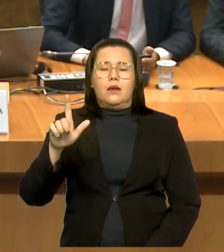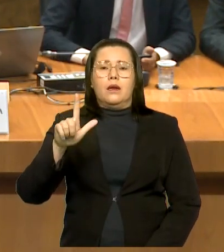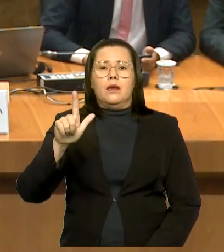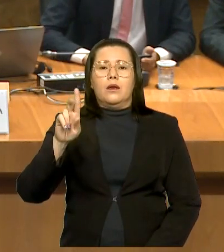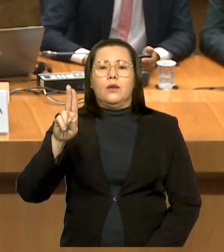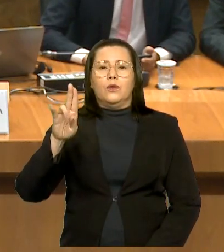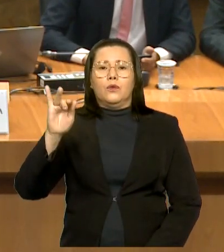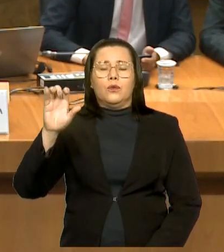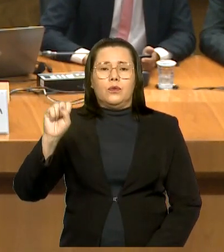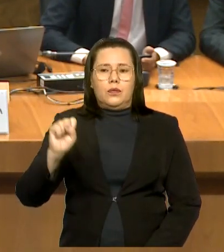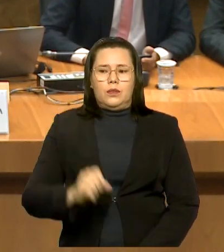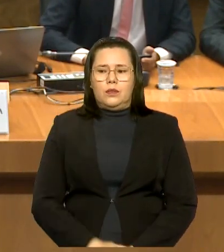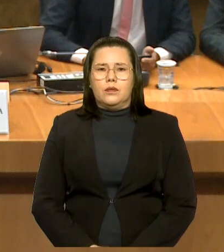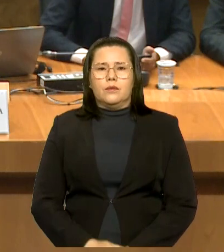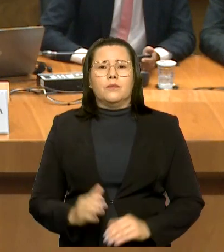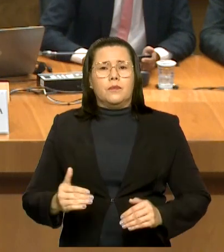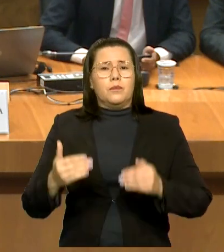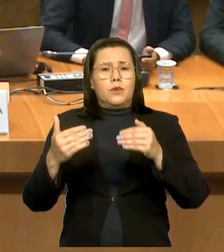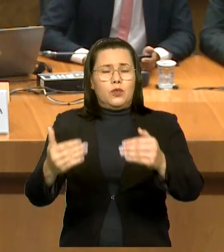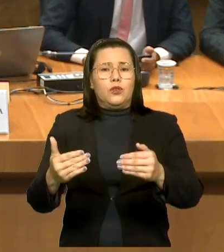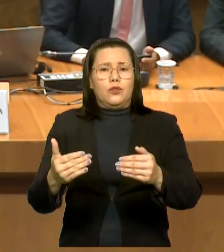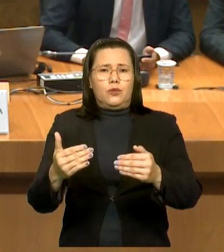nosso ministro André Fufuca.